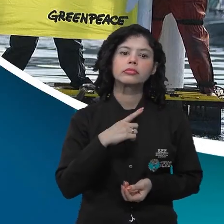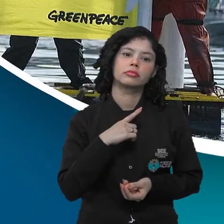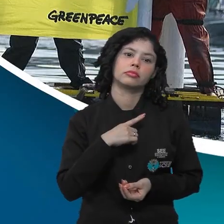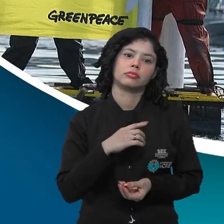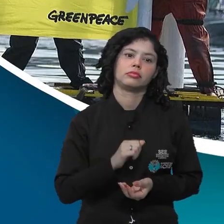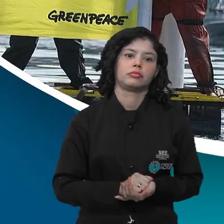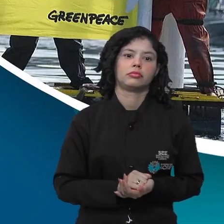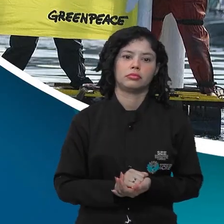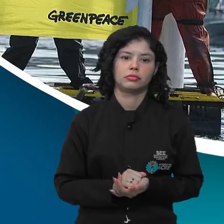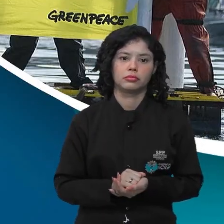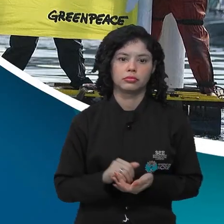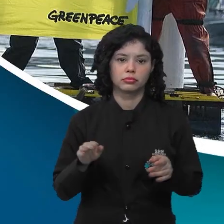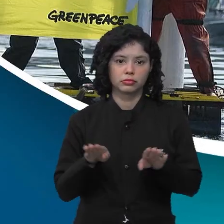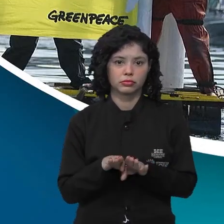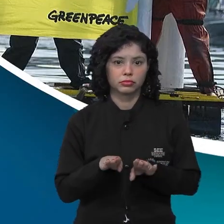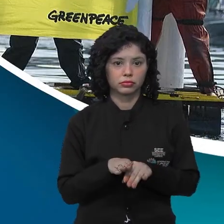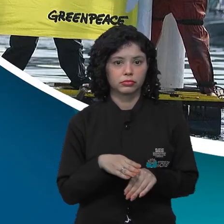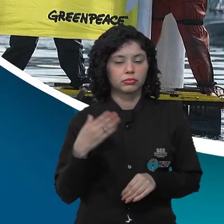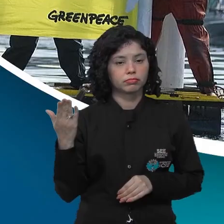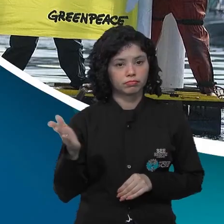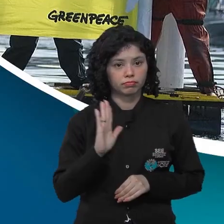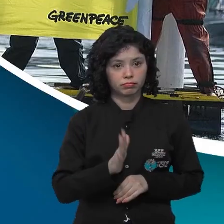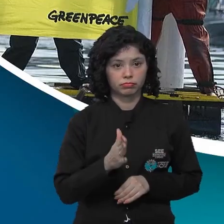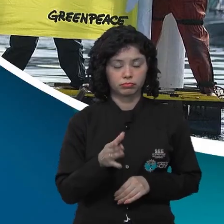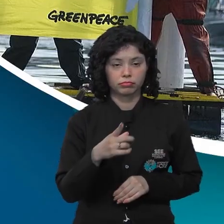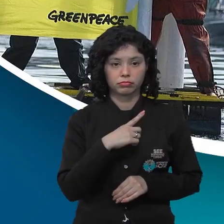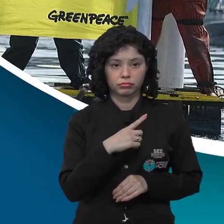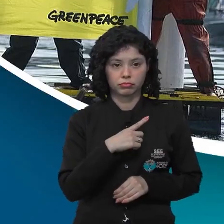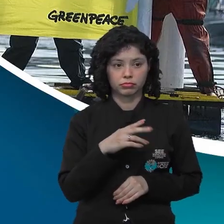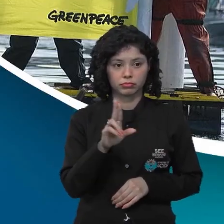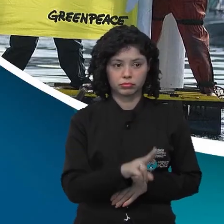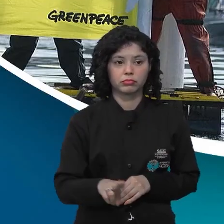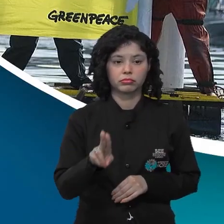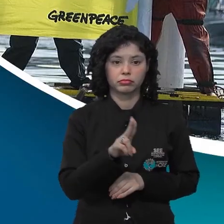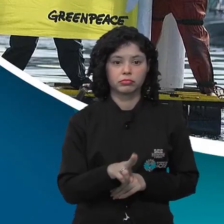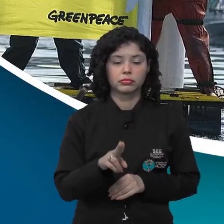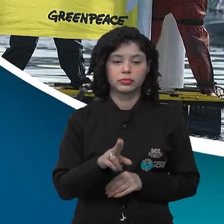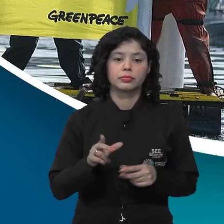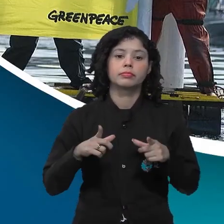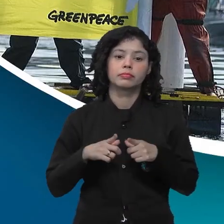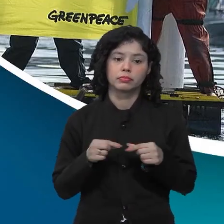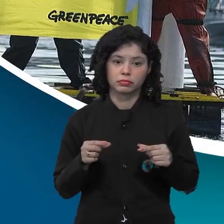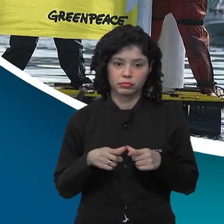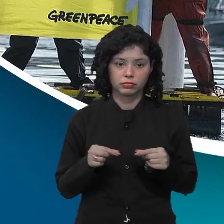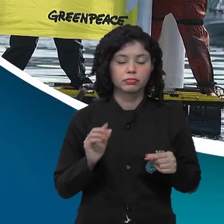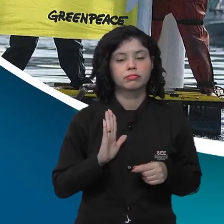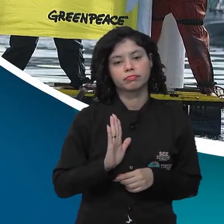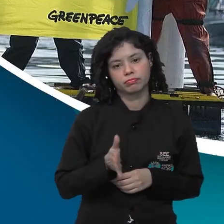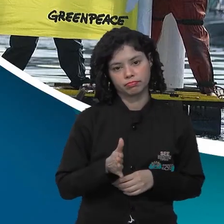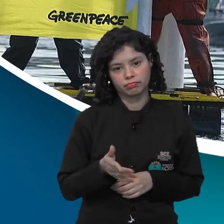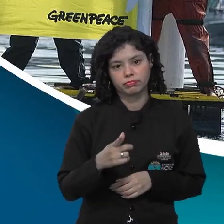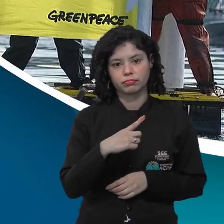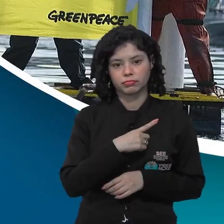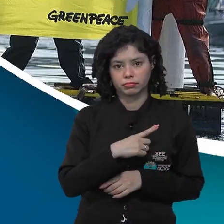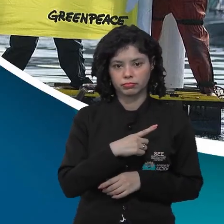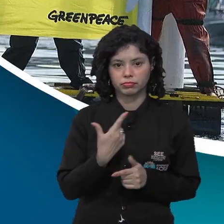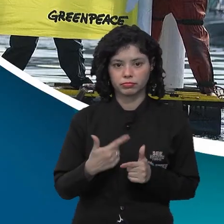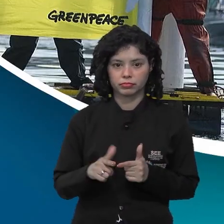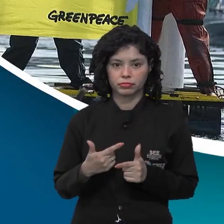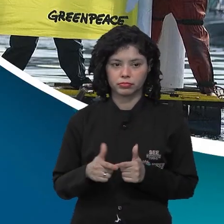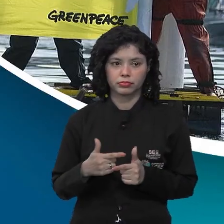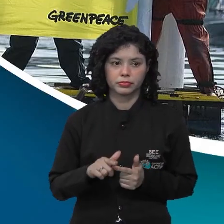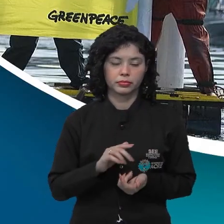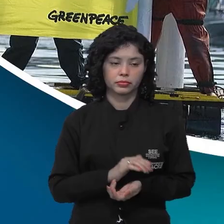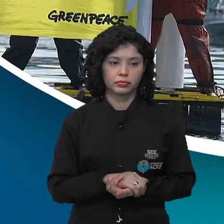de Chernobyl, mais recentemente tivemos lá uma usina nuclear no Japão, né, também que tiveram problemas